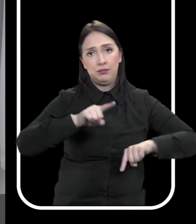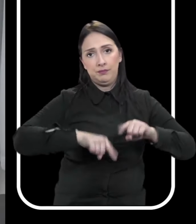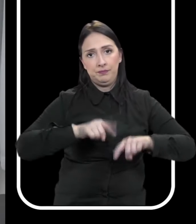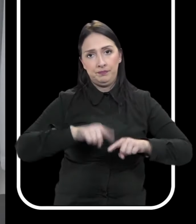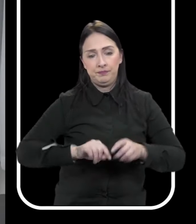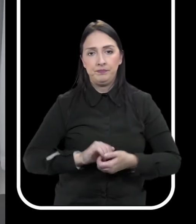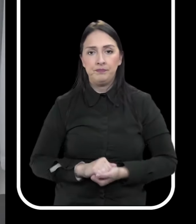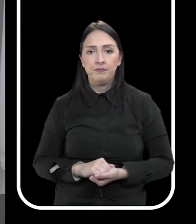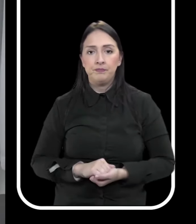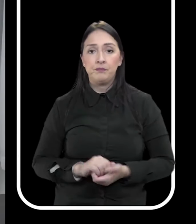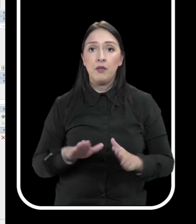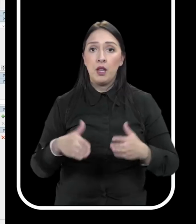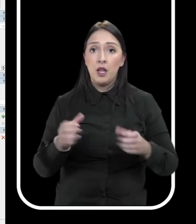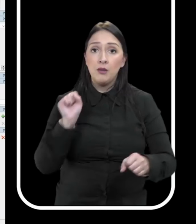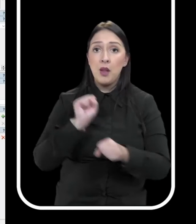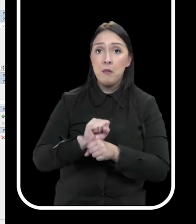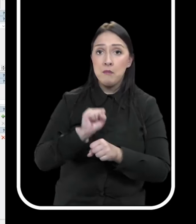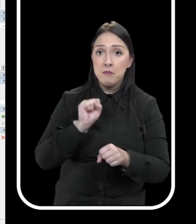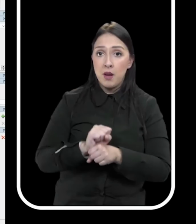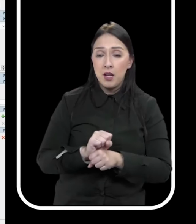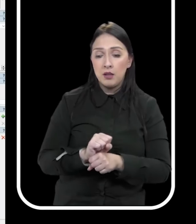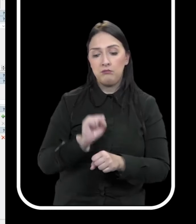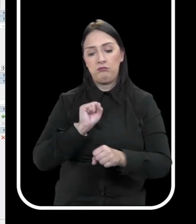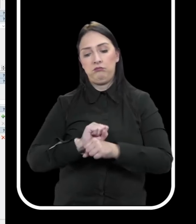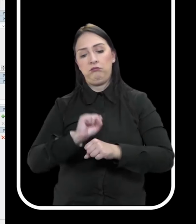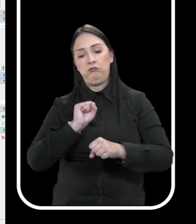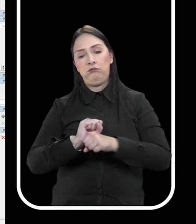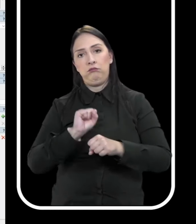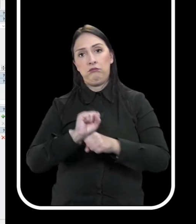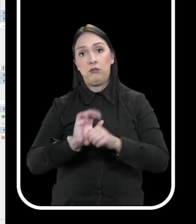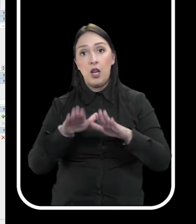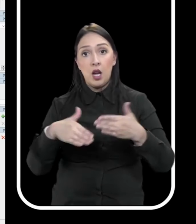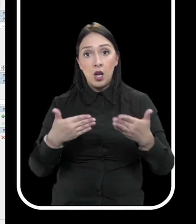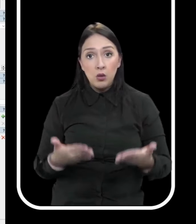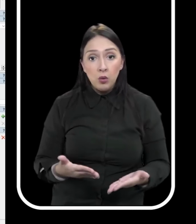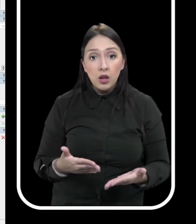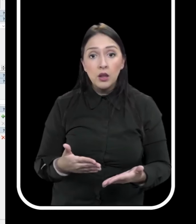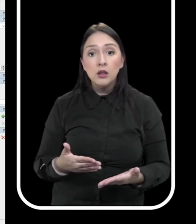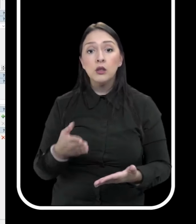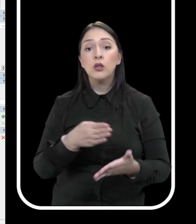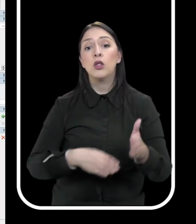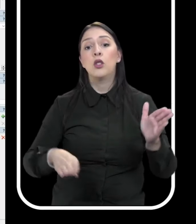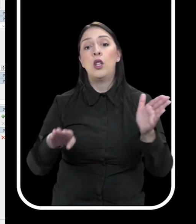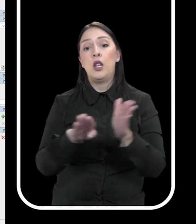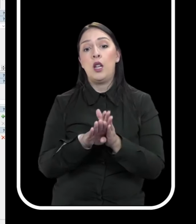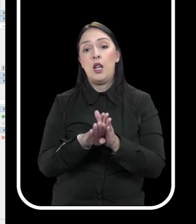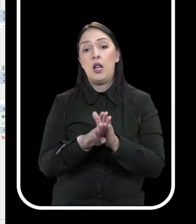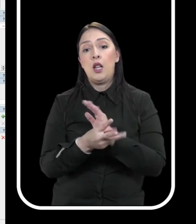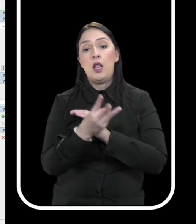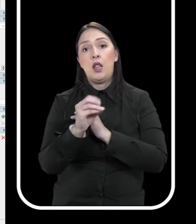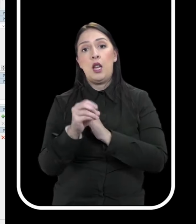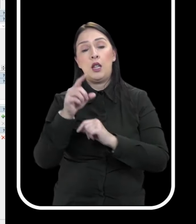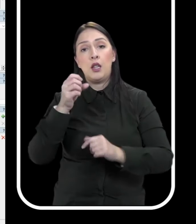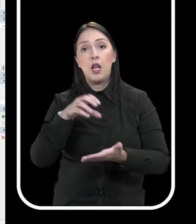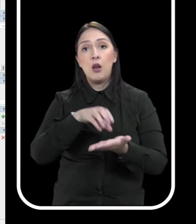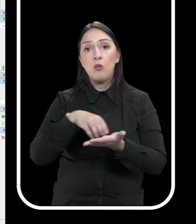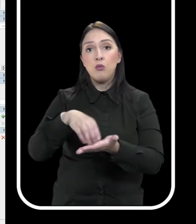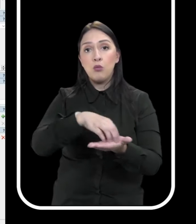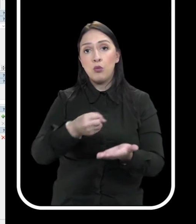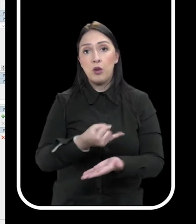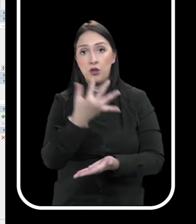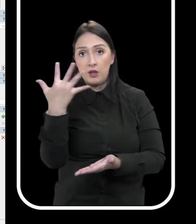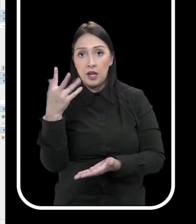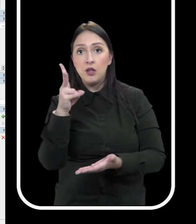material. Então, nesse caso, o processo fica parado aguardando. Quando o buffer aqui na saída chegar com 5 unidades, aí ele